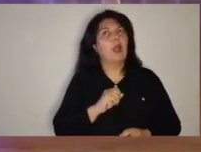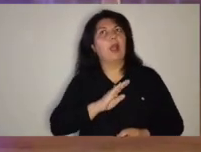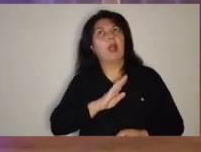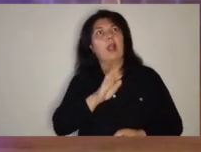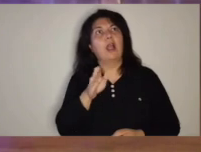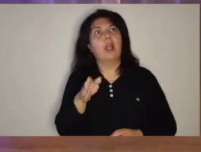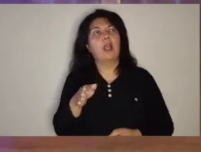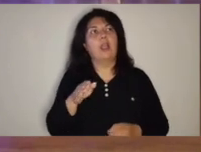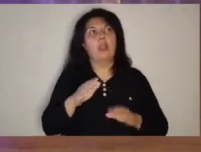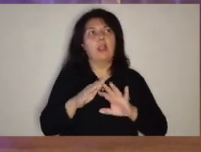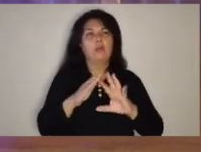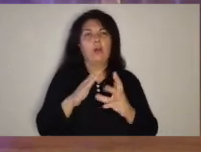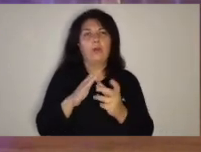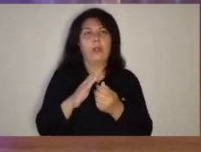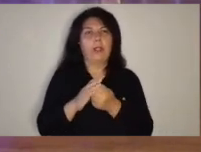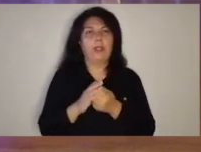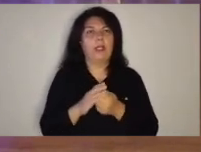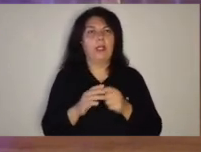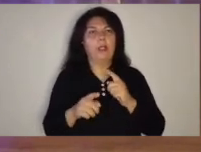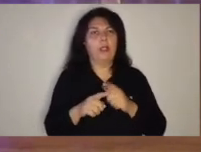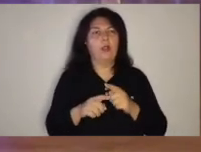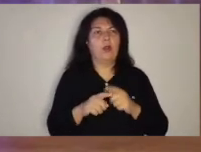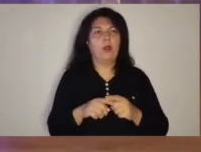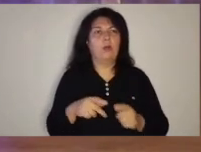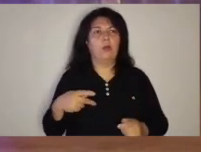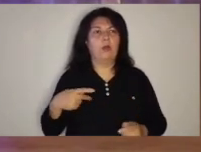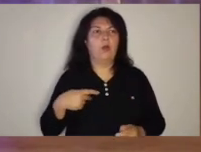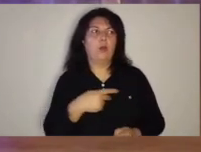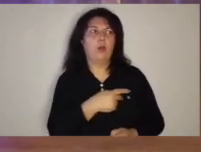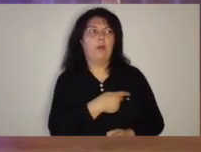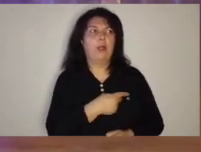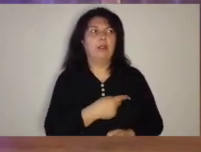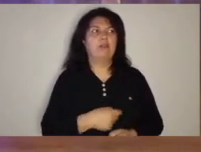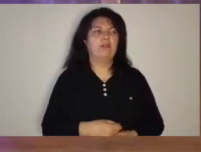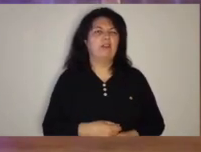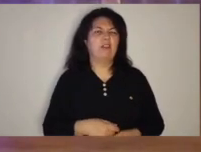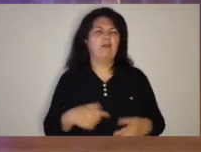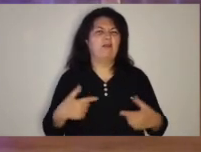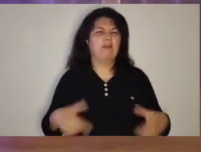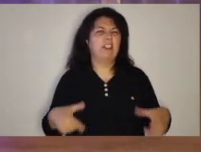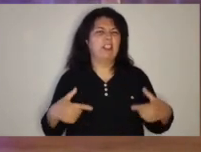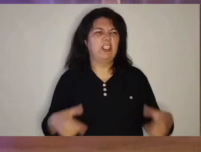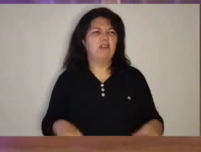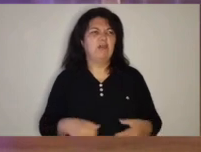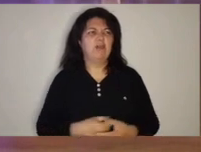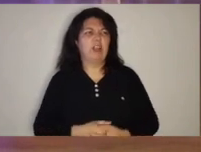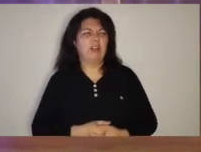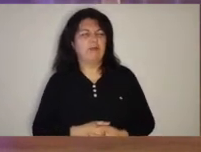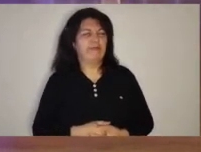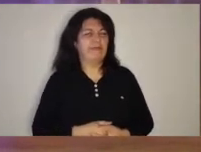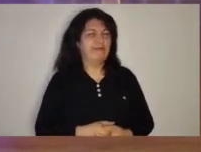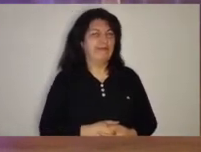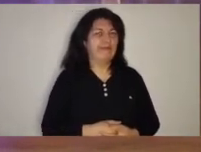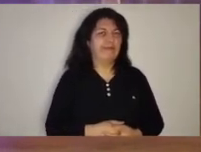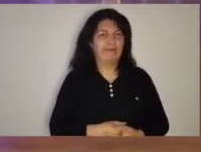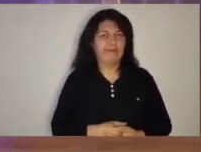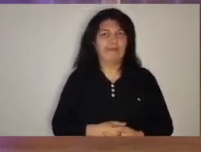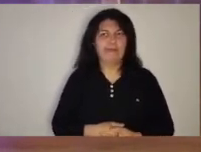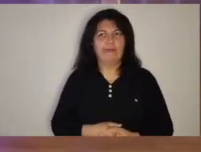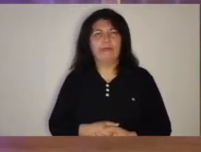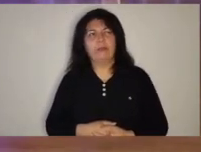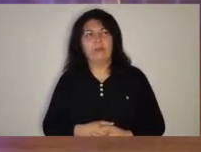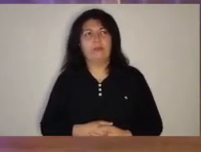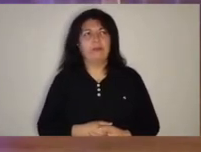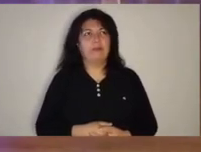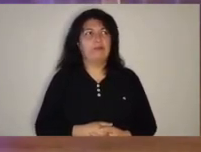Eu vou na casa de Deus porque se eu não for, o pastor Chico vai ficar atrapalhando minha vida. Vai ficar me ligando, perguntando por que eu não fui.